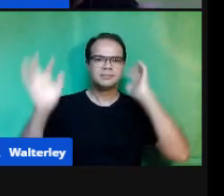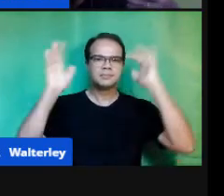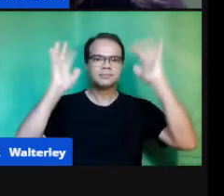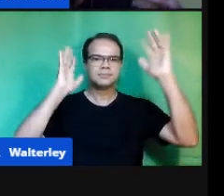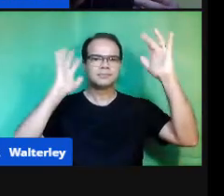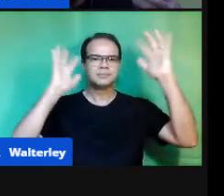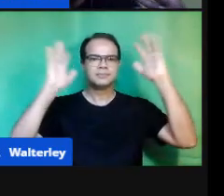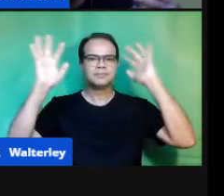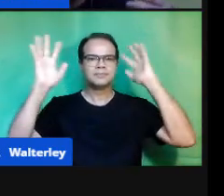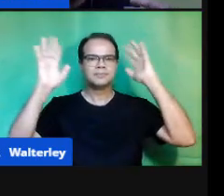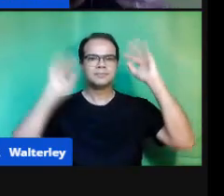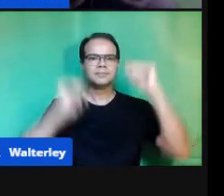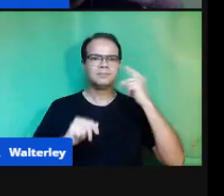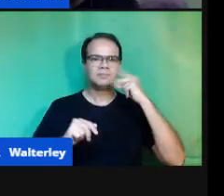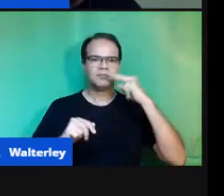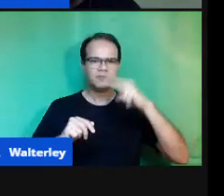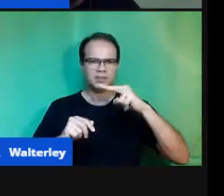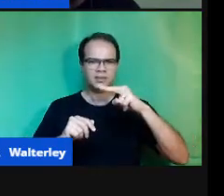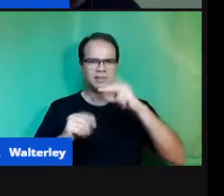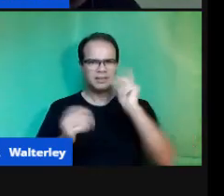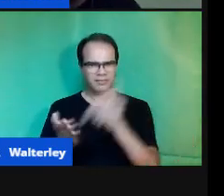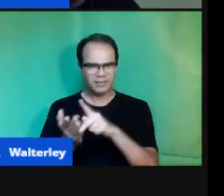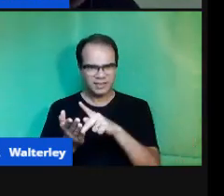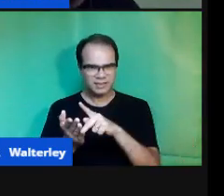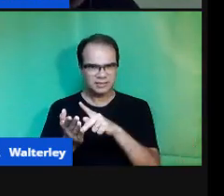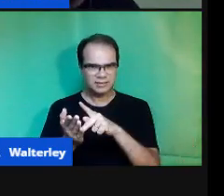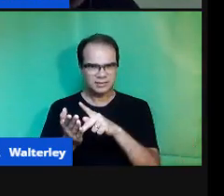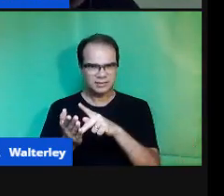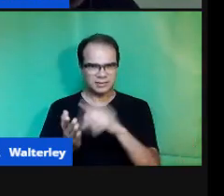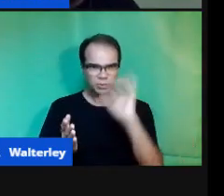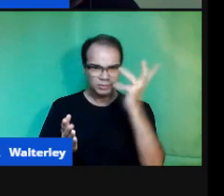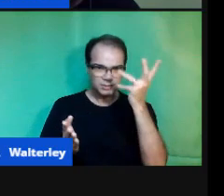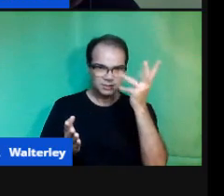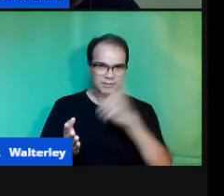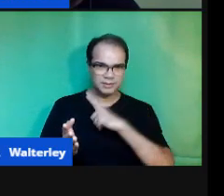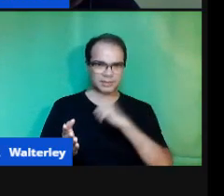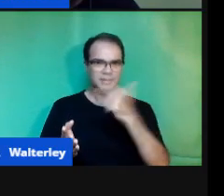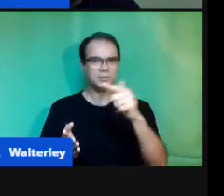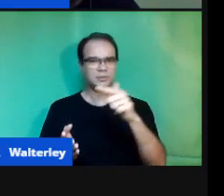questiona o que a gente está vendo, o que a gente está fazendo.